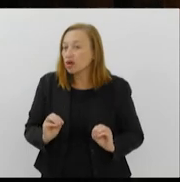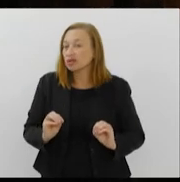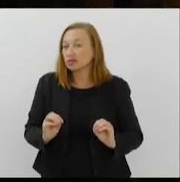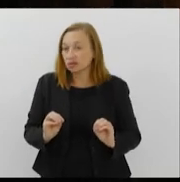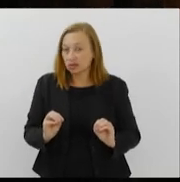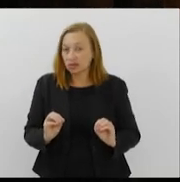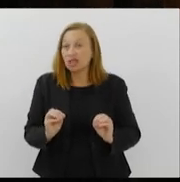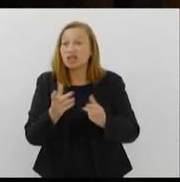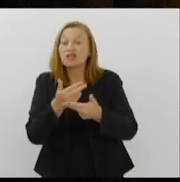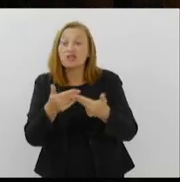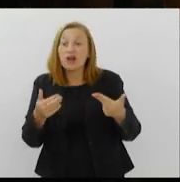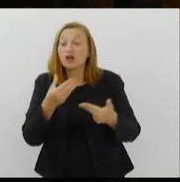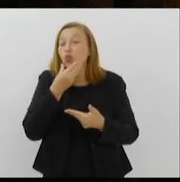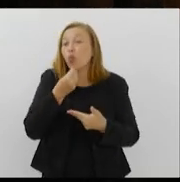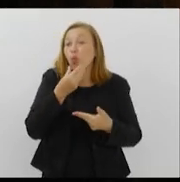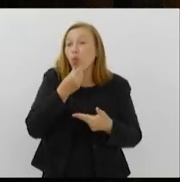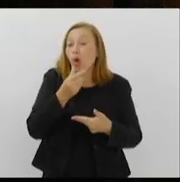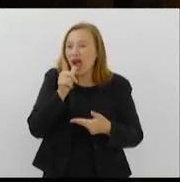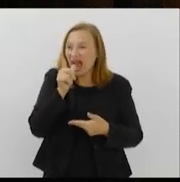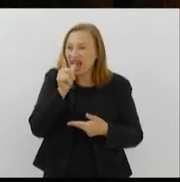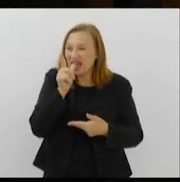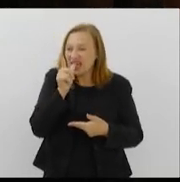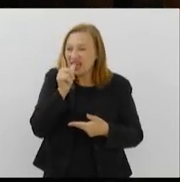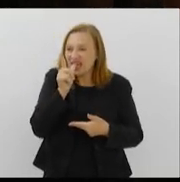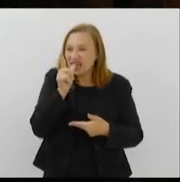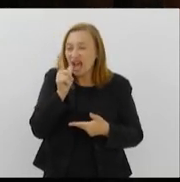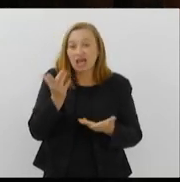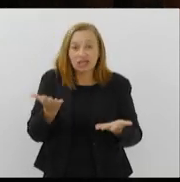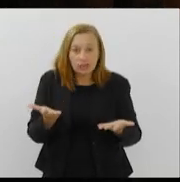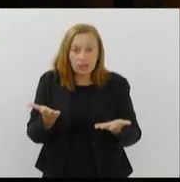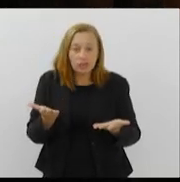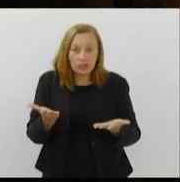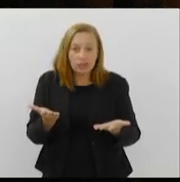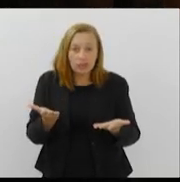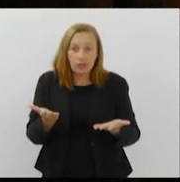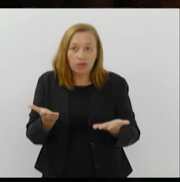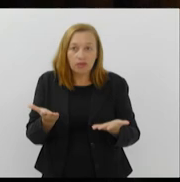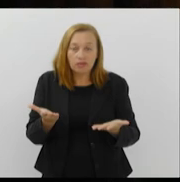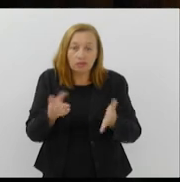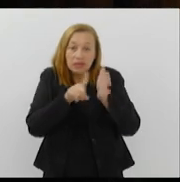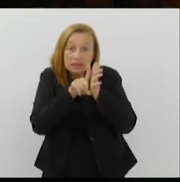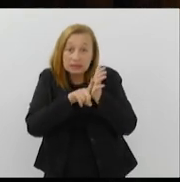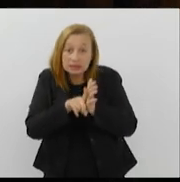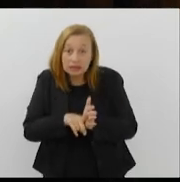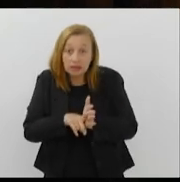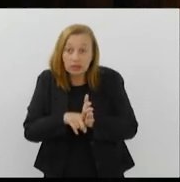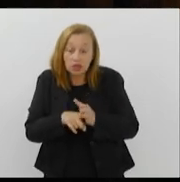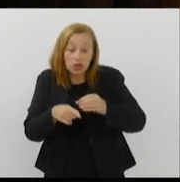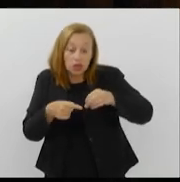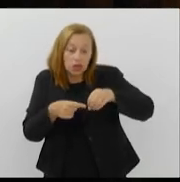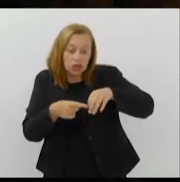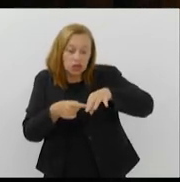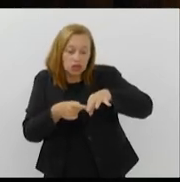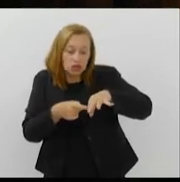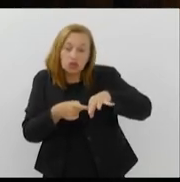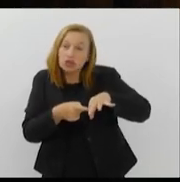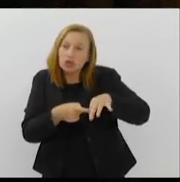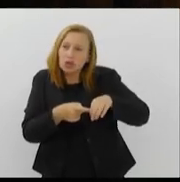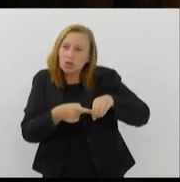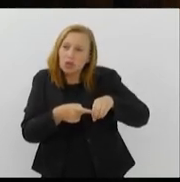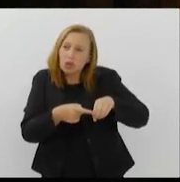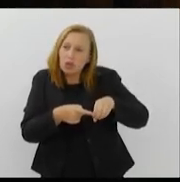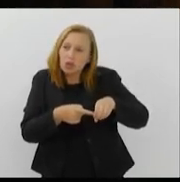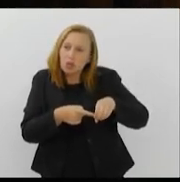identificação de muitos homens com câncer de próstata, inclusive até descoberta de inícios de câncer por um